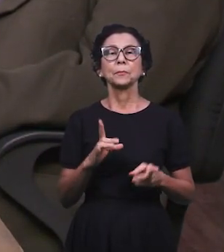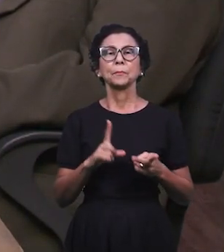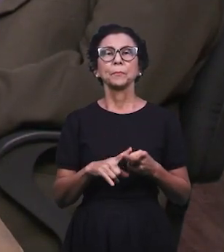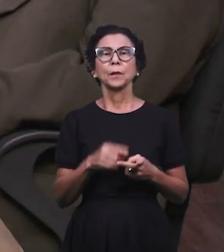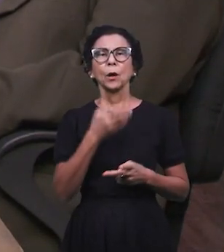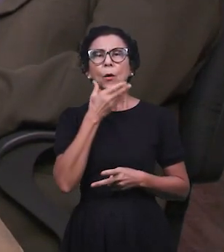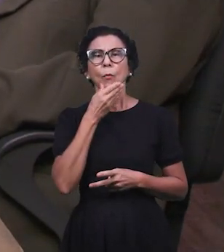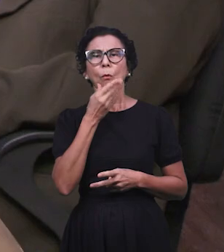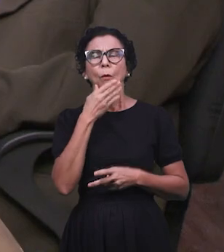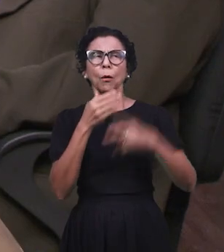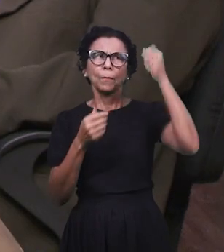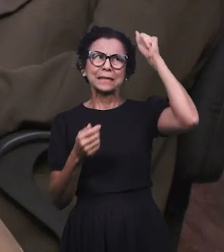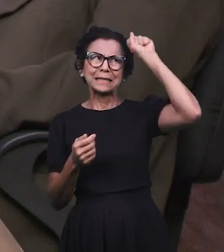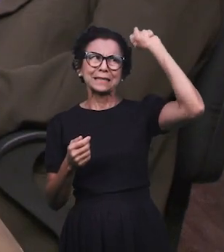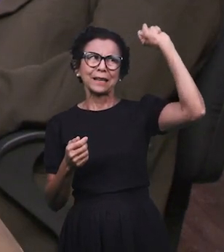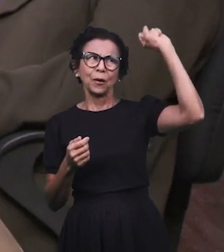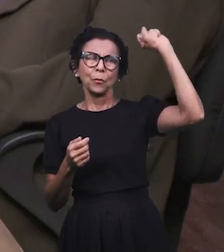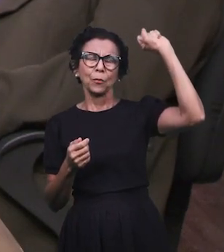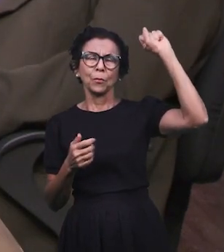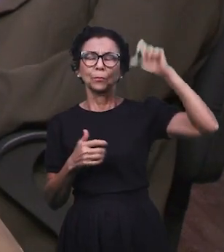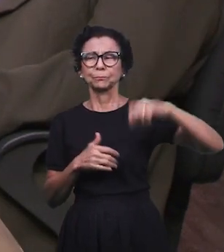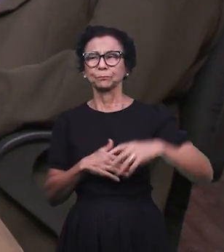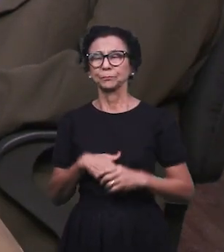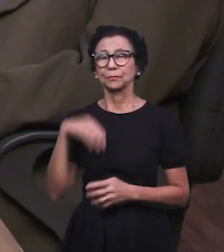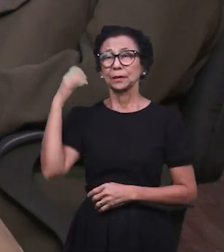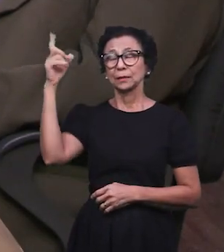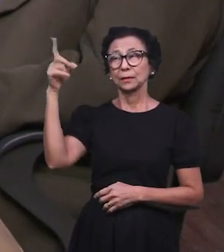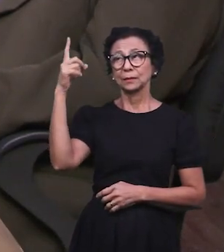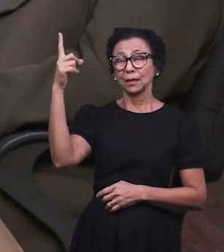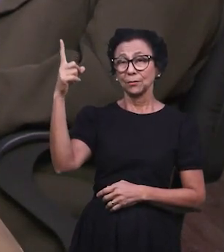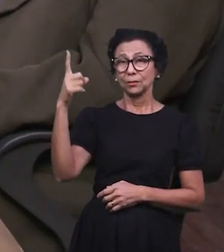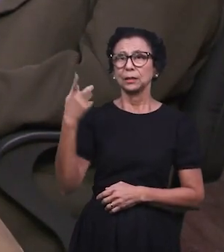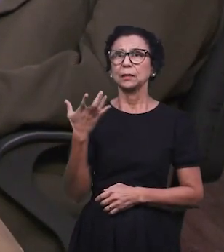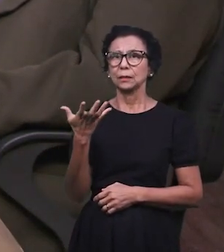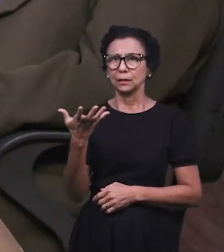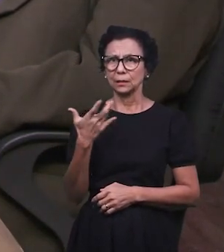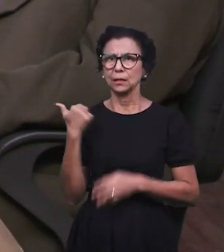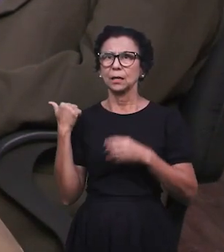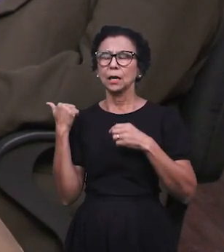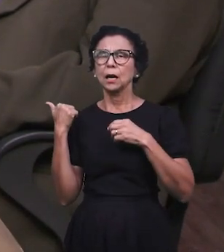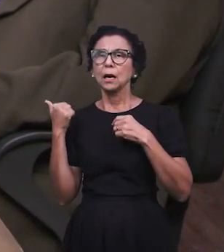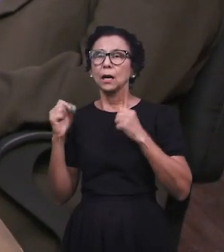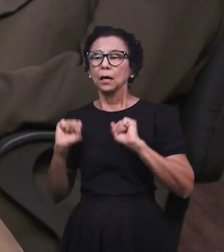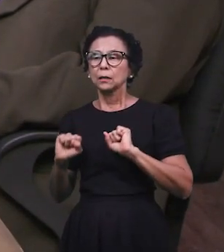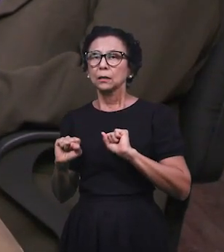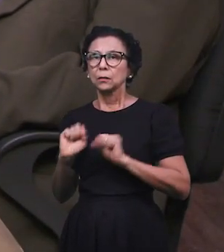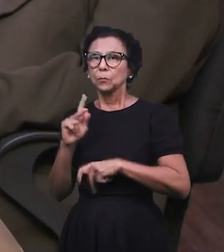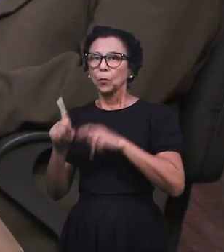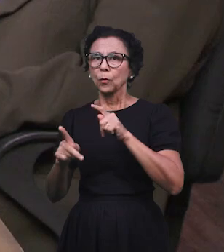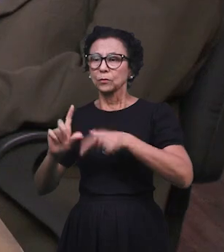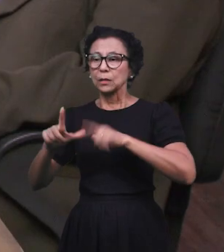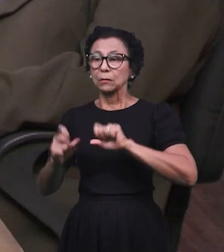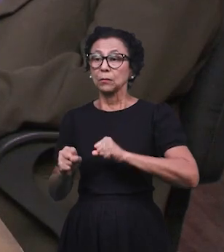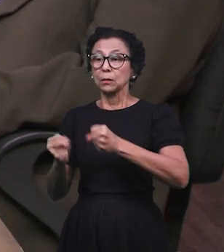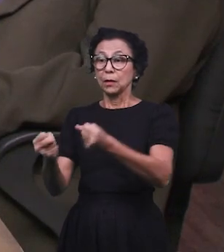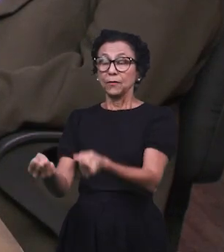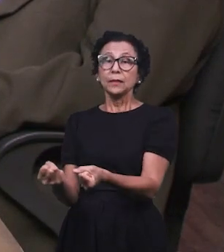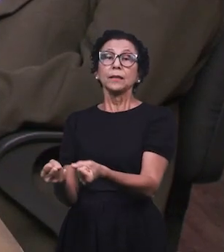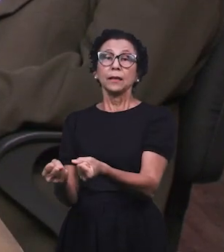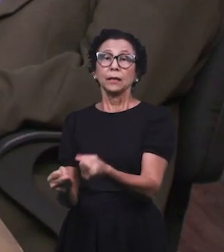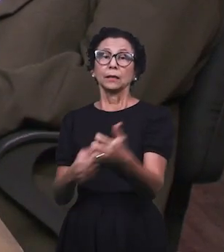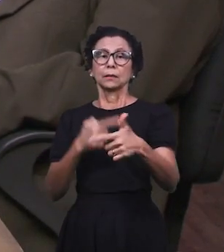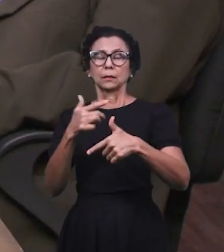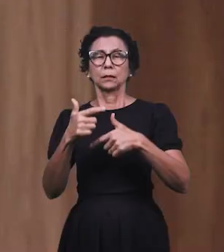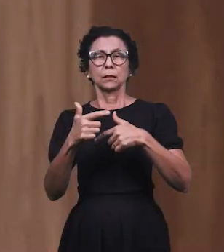de Saul, capacete, né? Armadura. Eu não posso lutar com isso. Não Não posso serve. lutar com isso. Né?